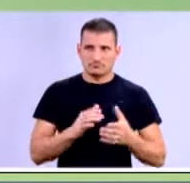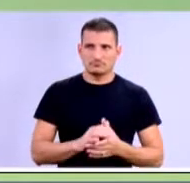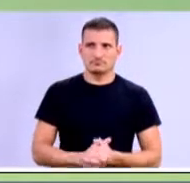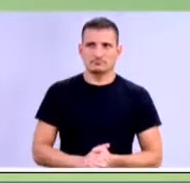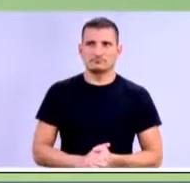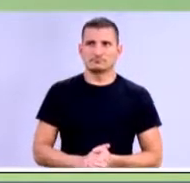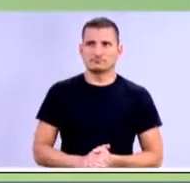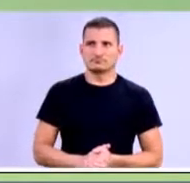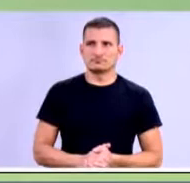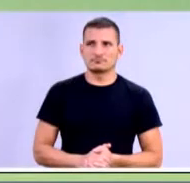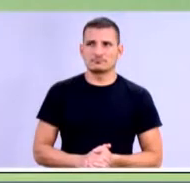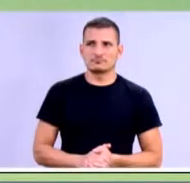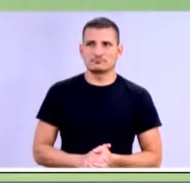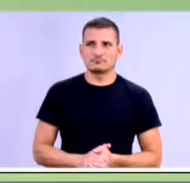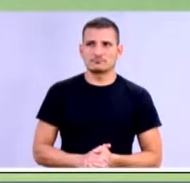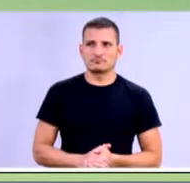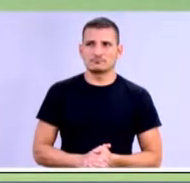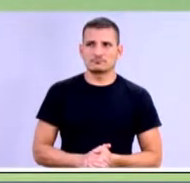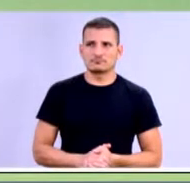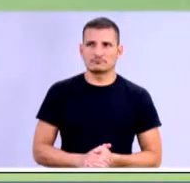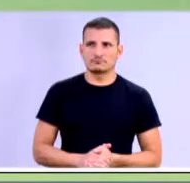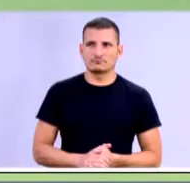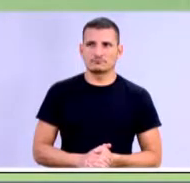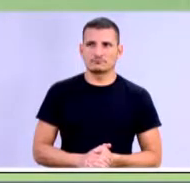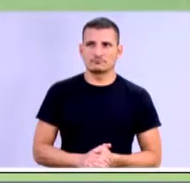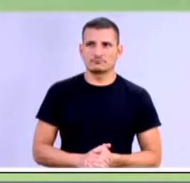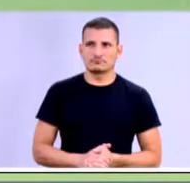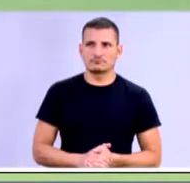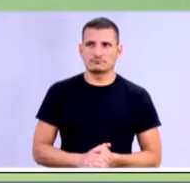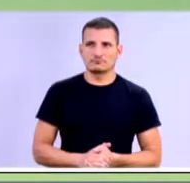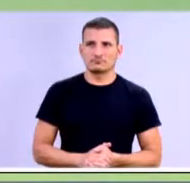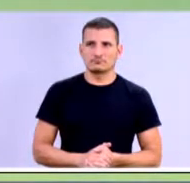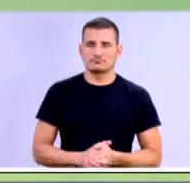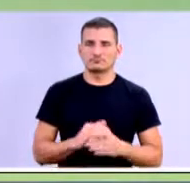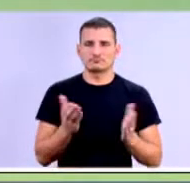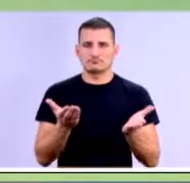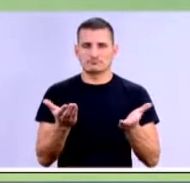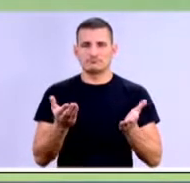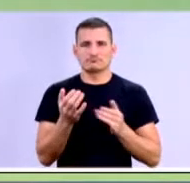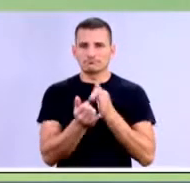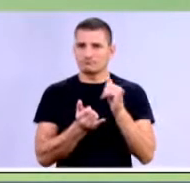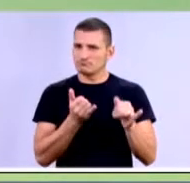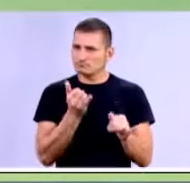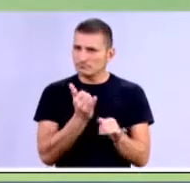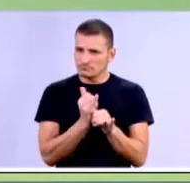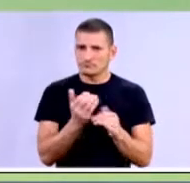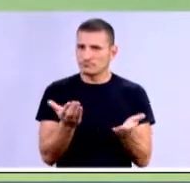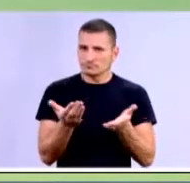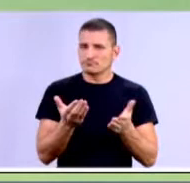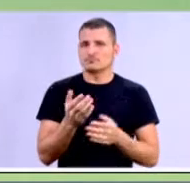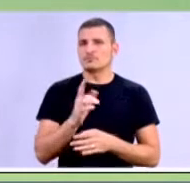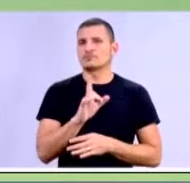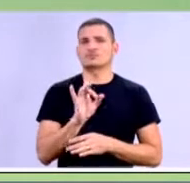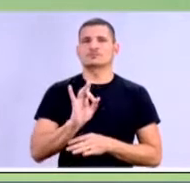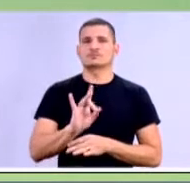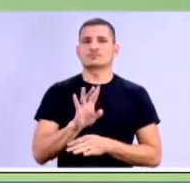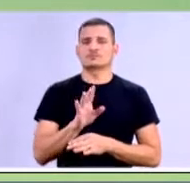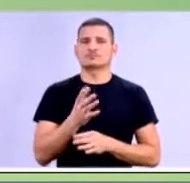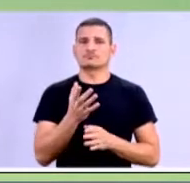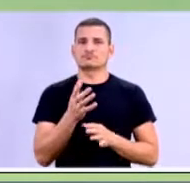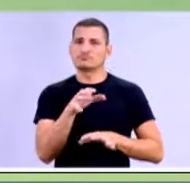hoje deixou de ser um meio utilizado somente para buscas. Ela